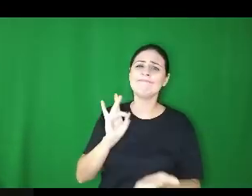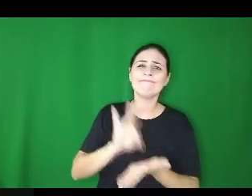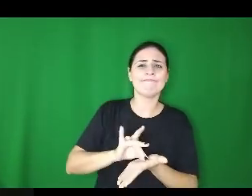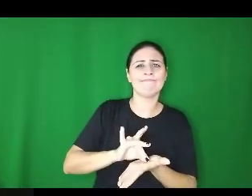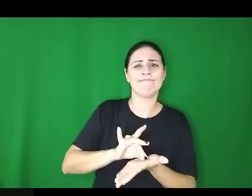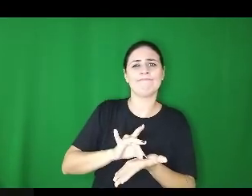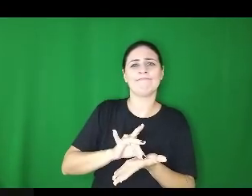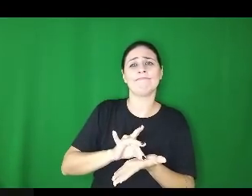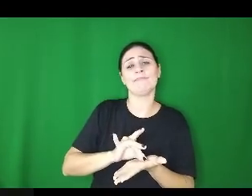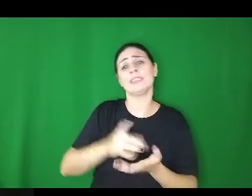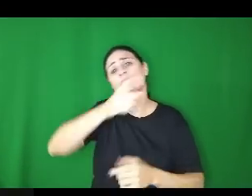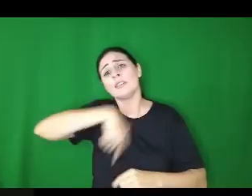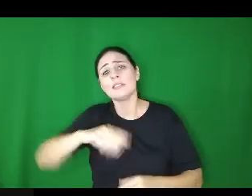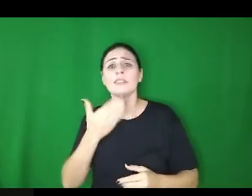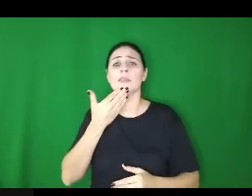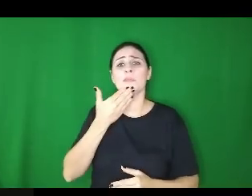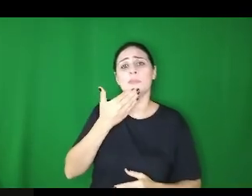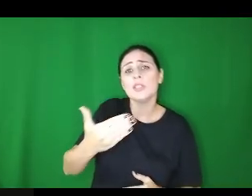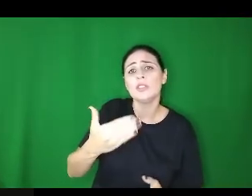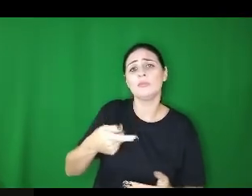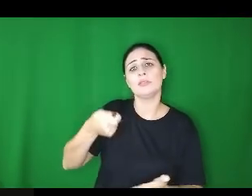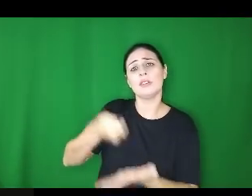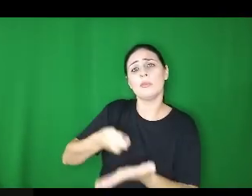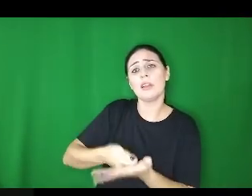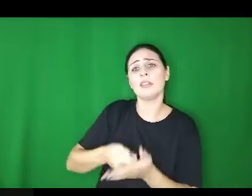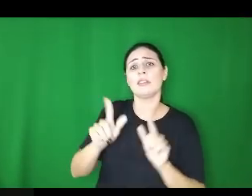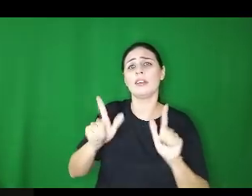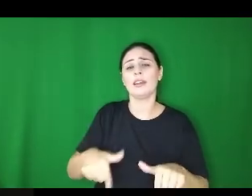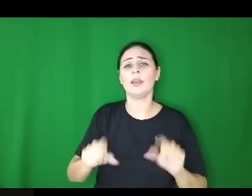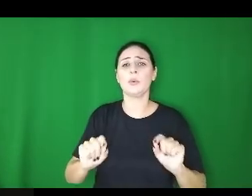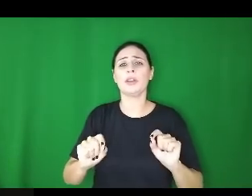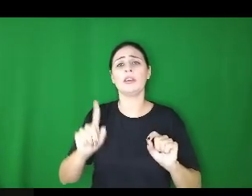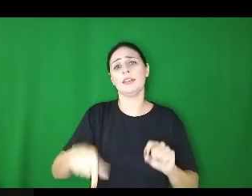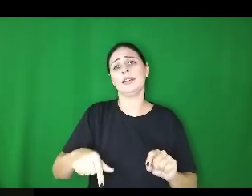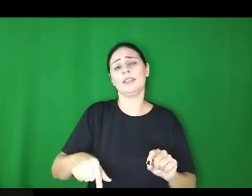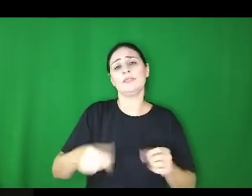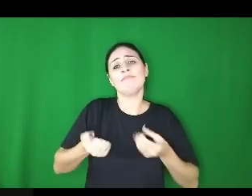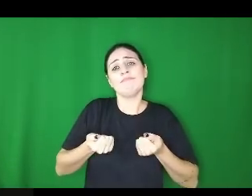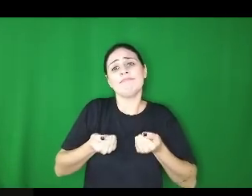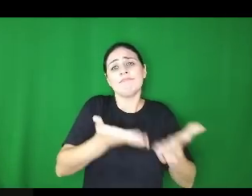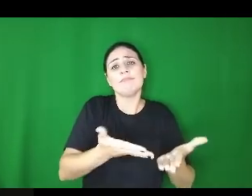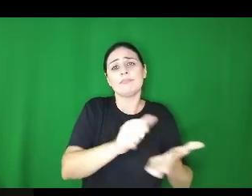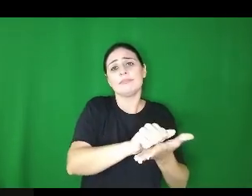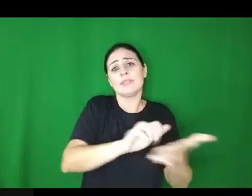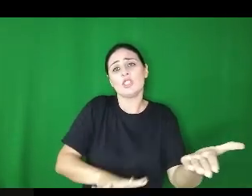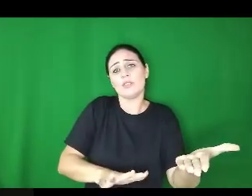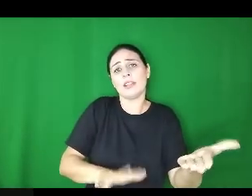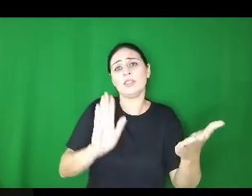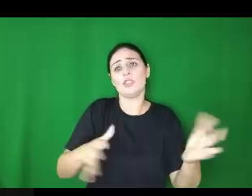componentes curriculares, a gente organiza dentro de uma lógica que não é aquela que a gente acabou fazendo no